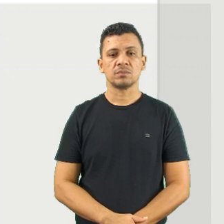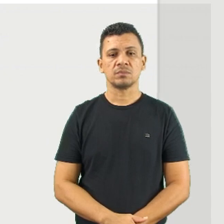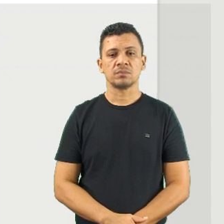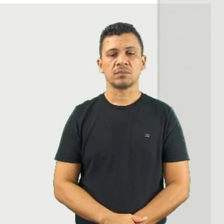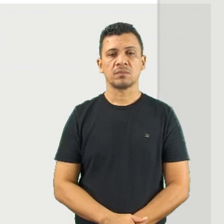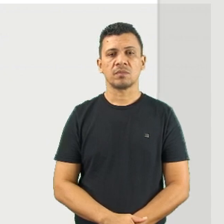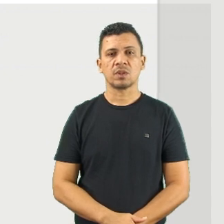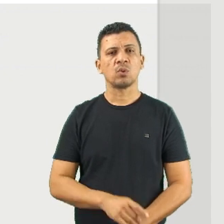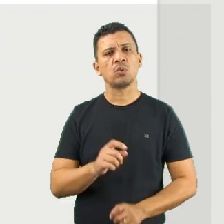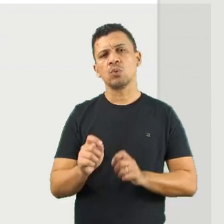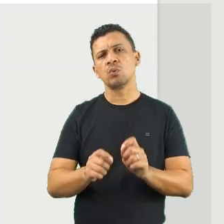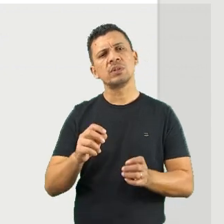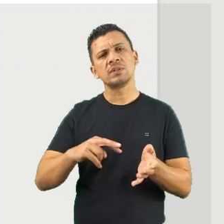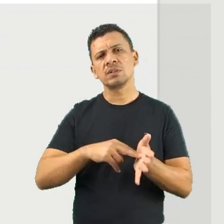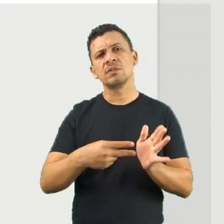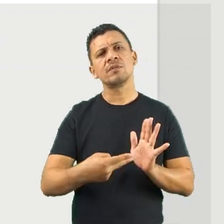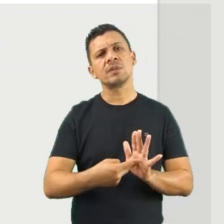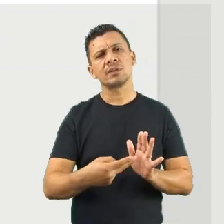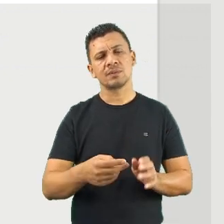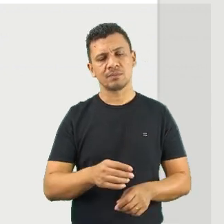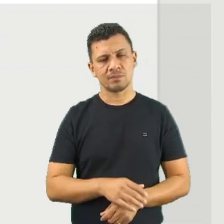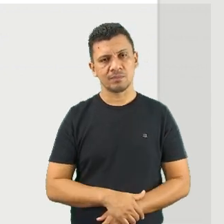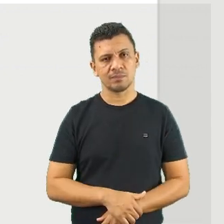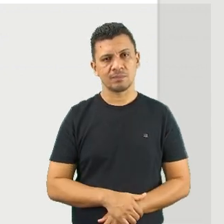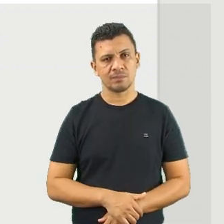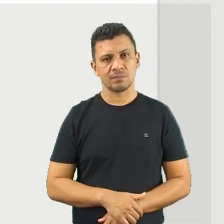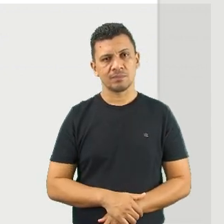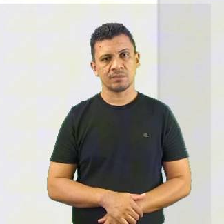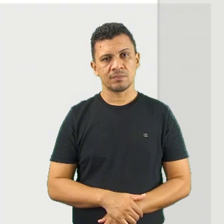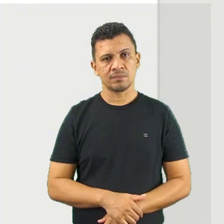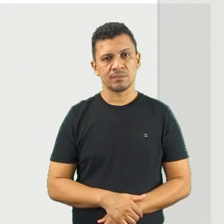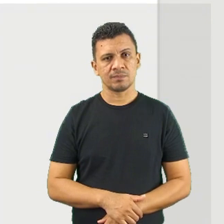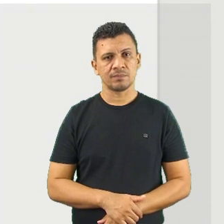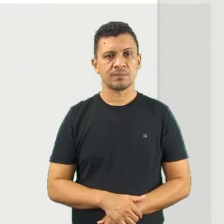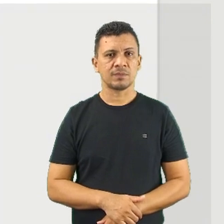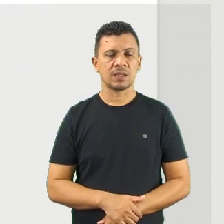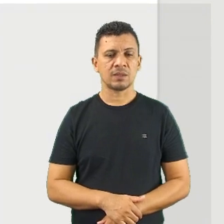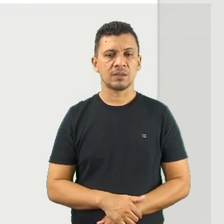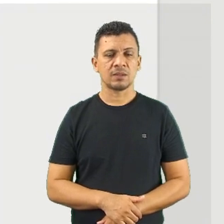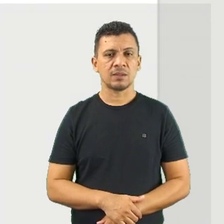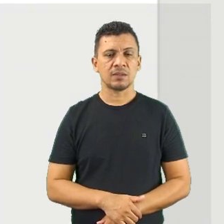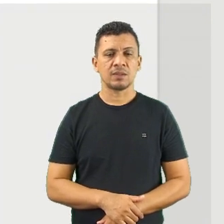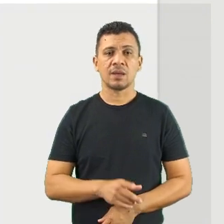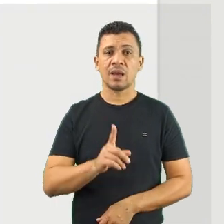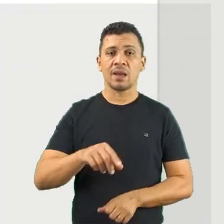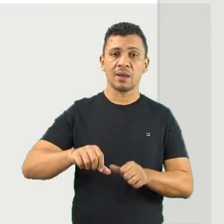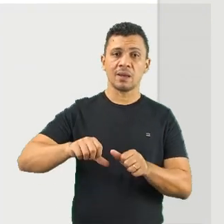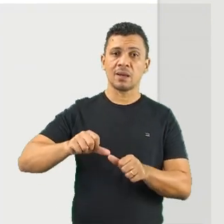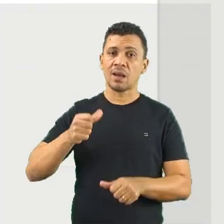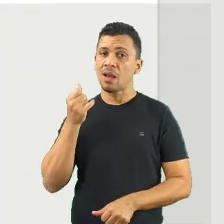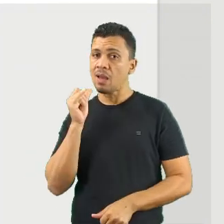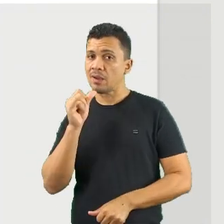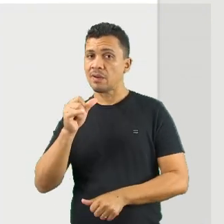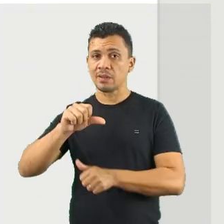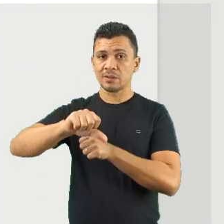o que isso significa? Significa dizer o seguinte, que se a ideia é converter energia